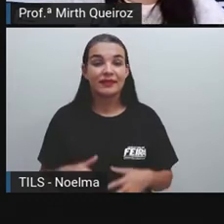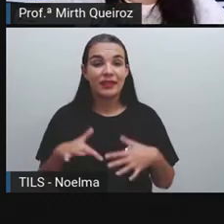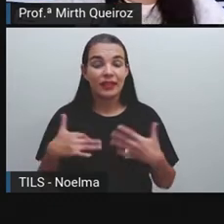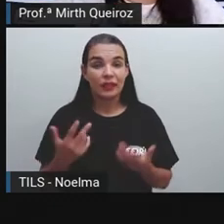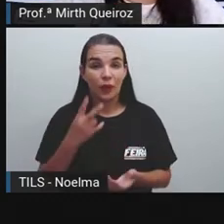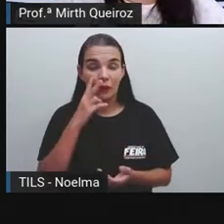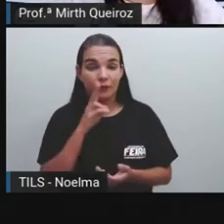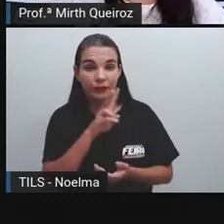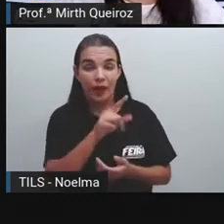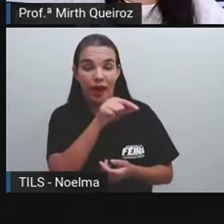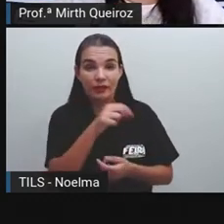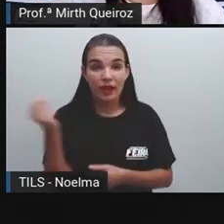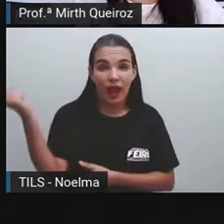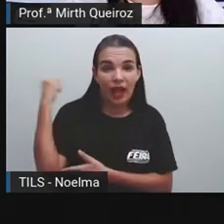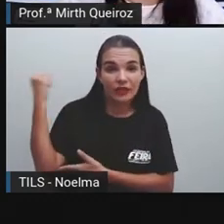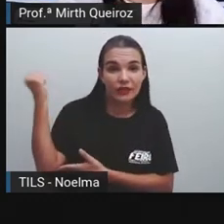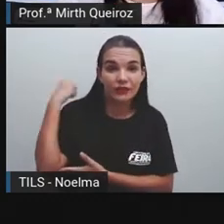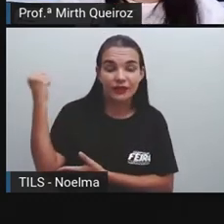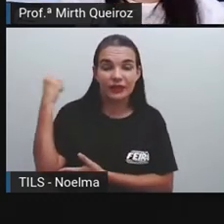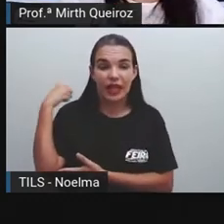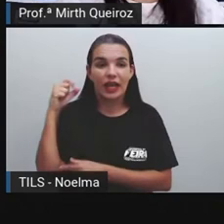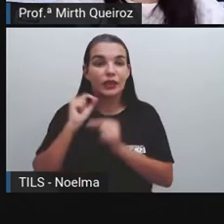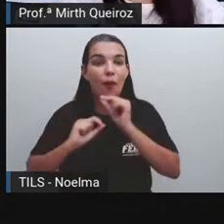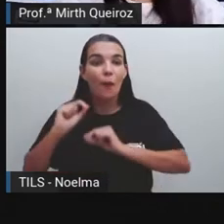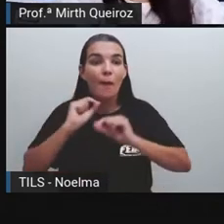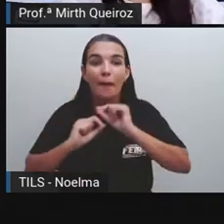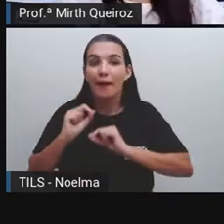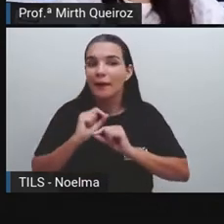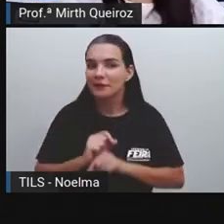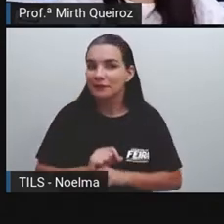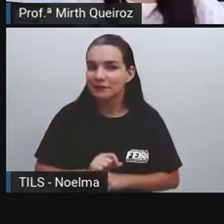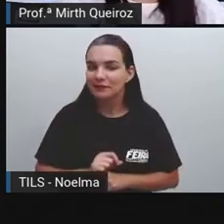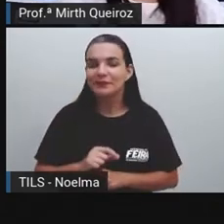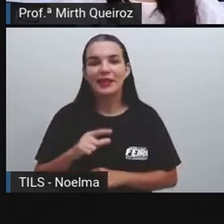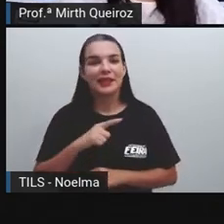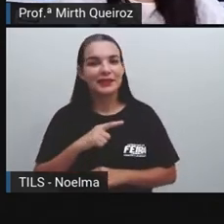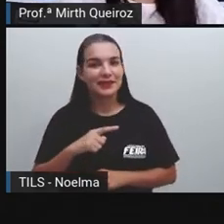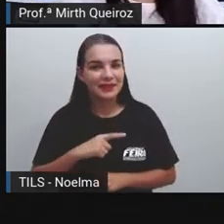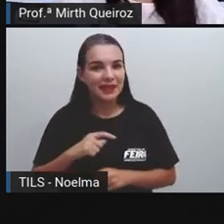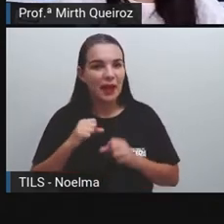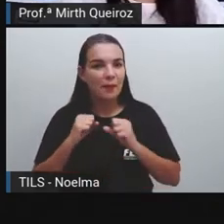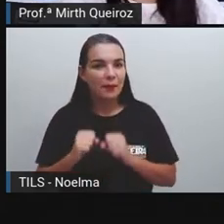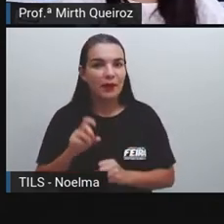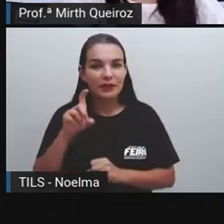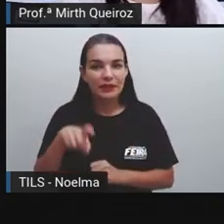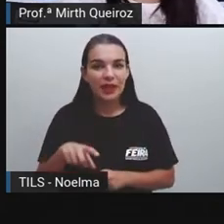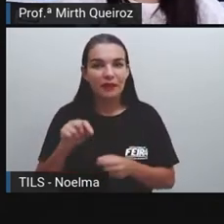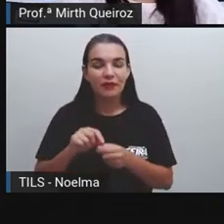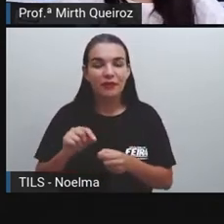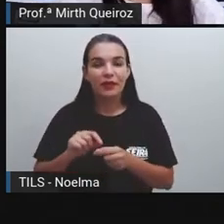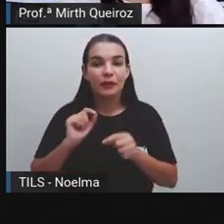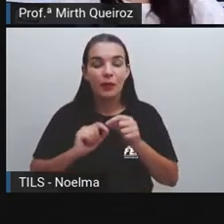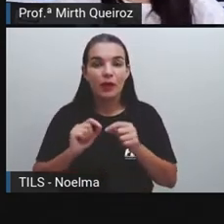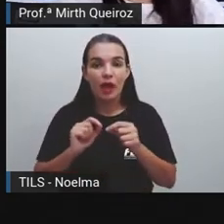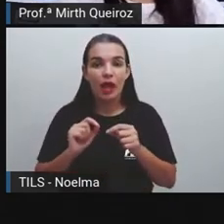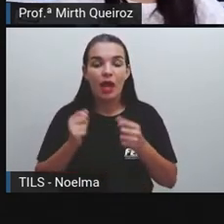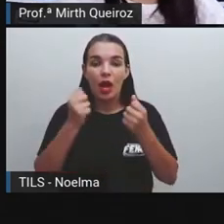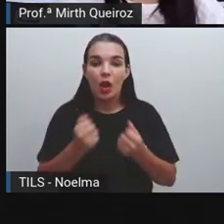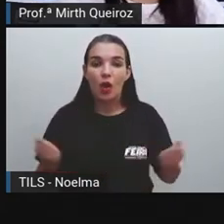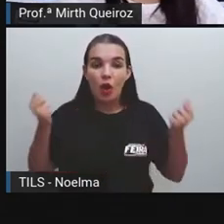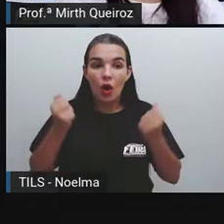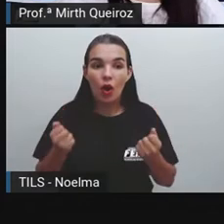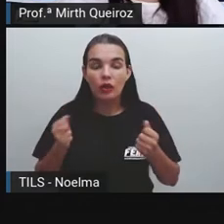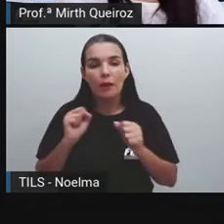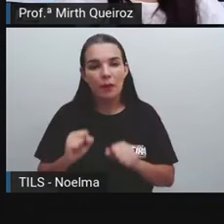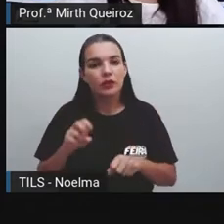Nesse tipo de atividade, esse tipo de atividade, na verdade, ele pode ser feito em cordas também, né? Mas vocês fazendo aí no